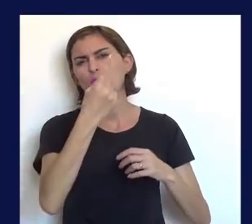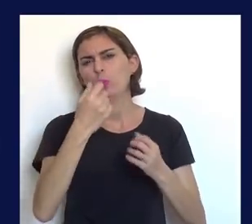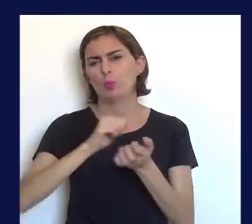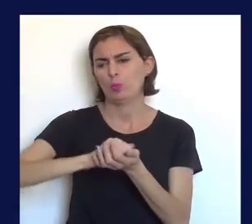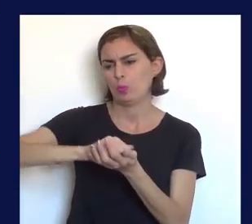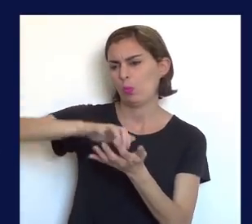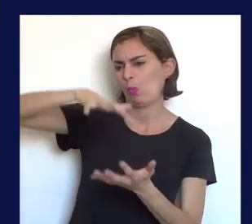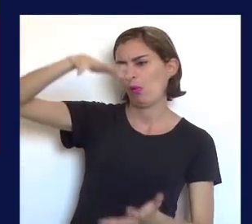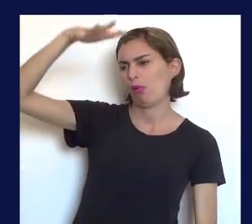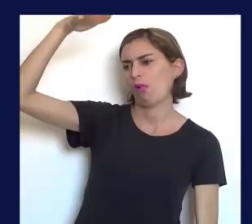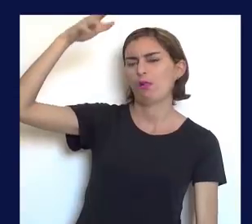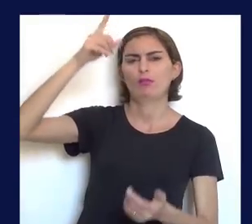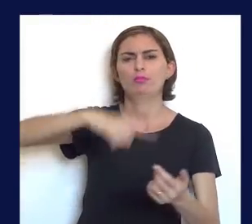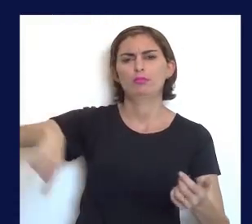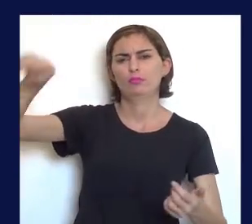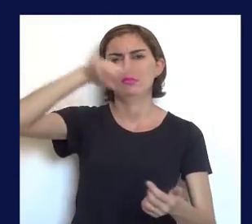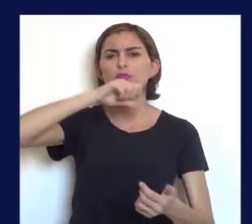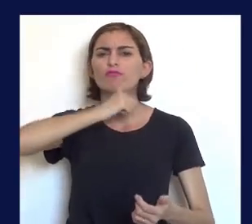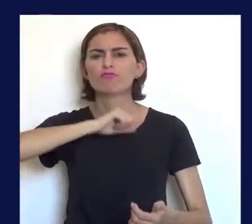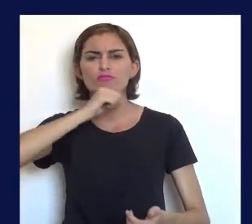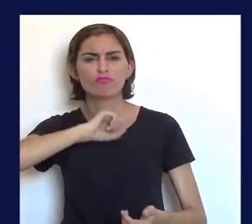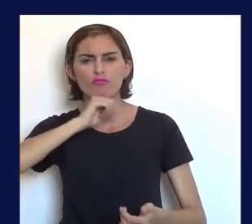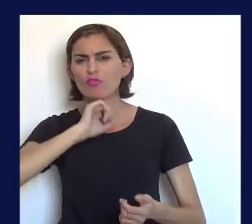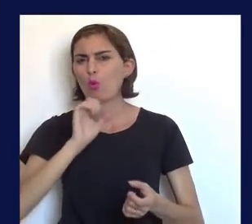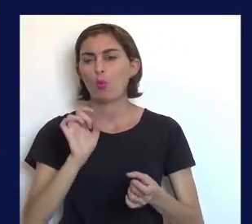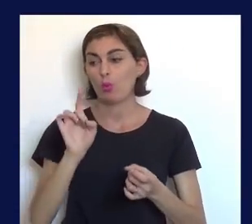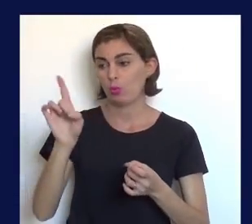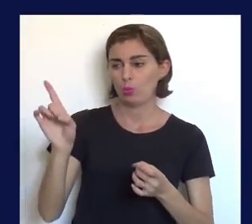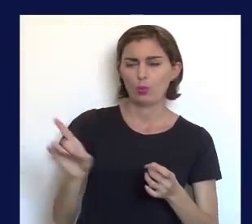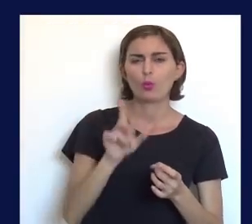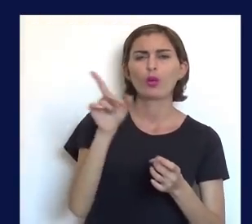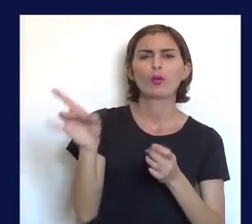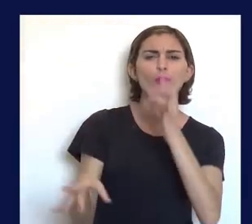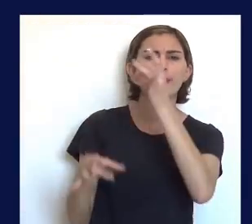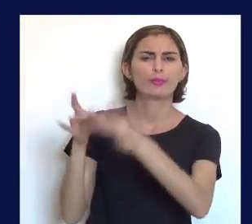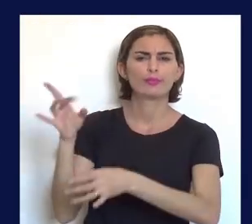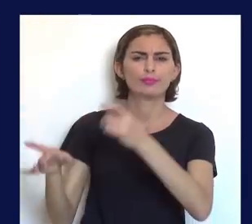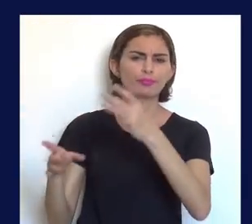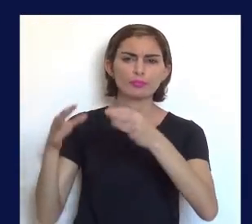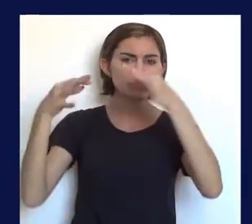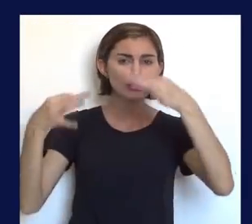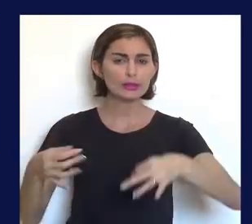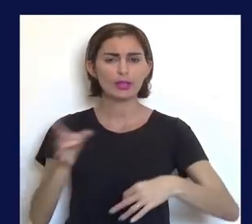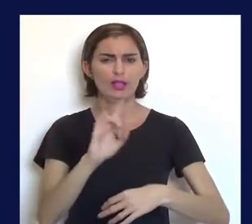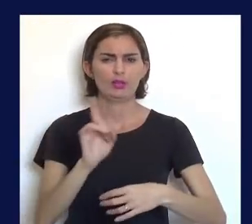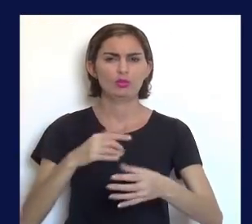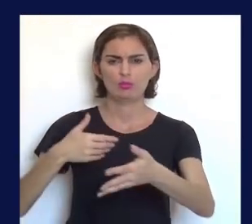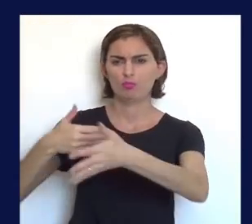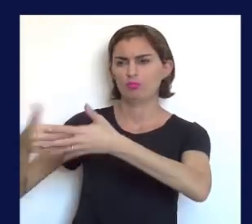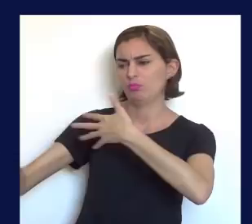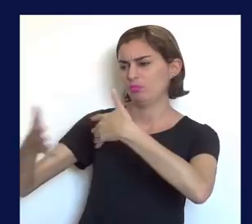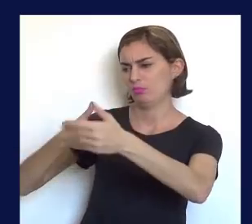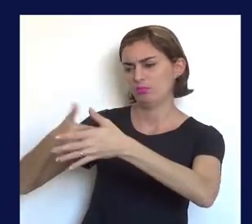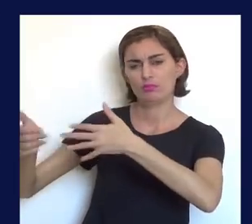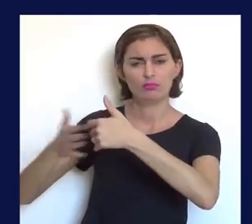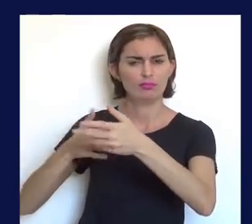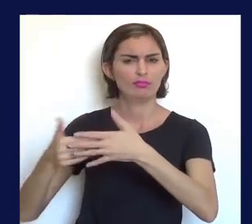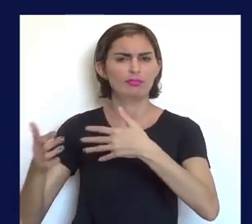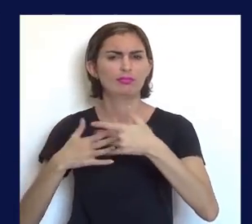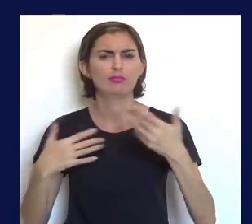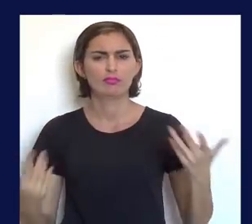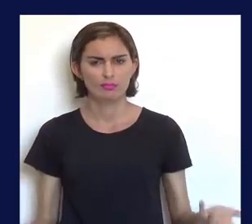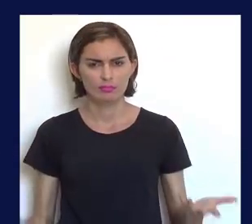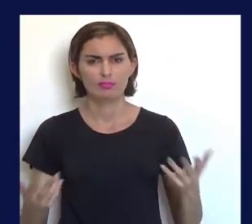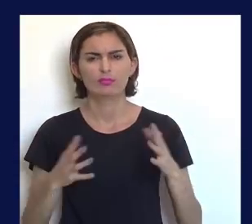mil toneladas de pneus inservíveis que não foram descartados de forma correta, de forma